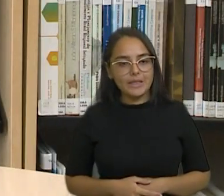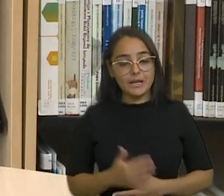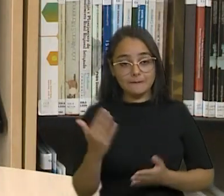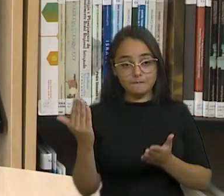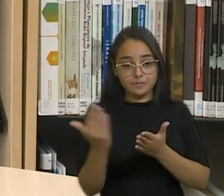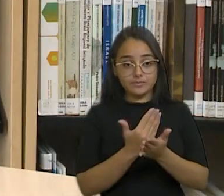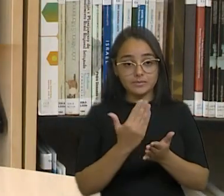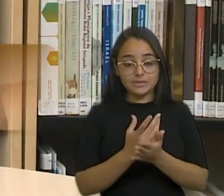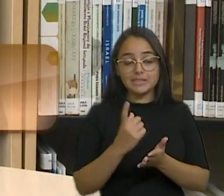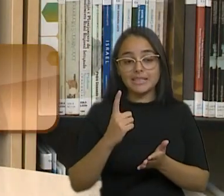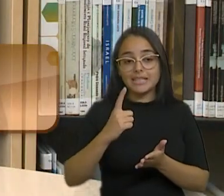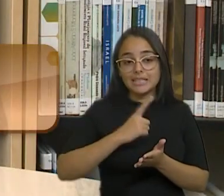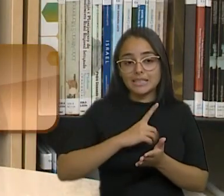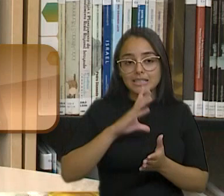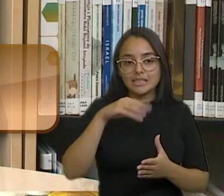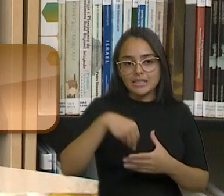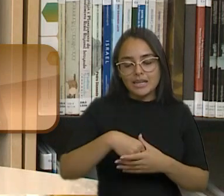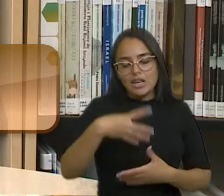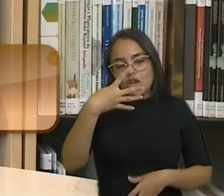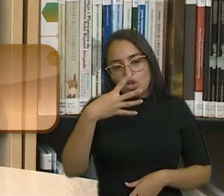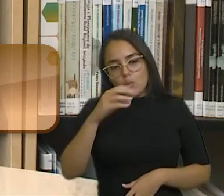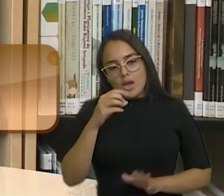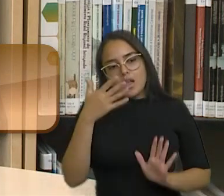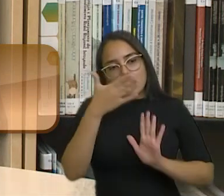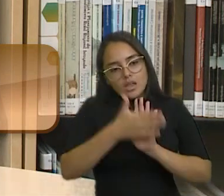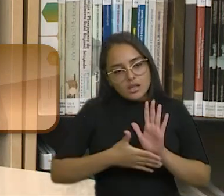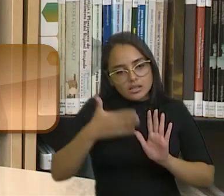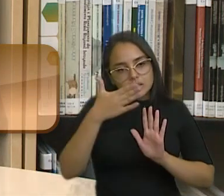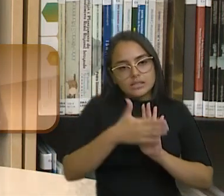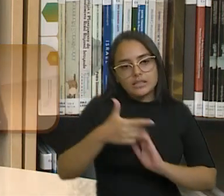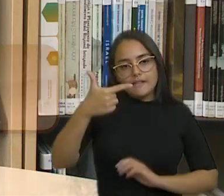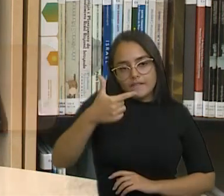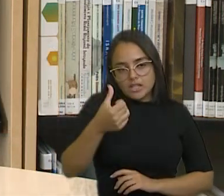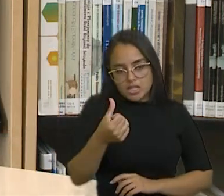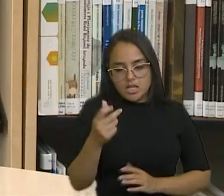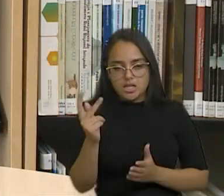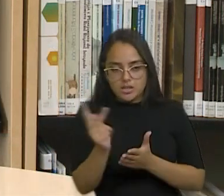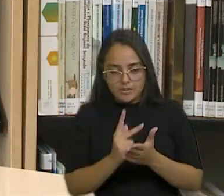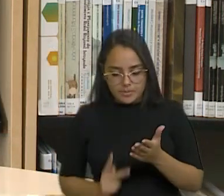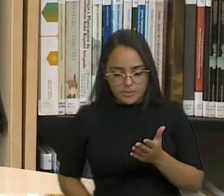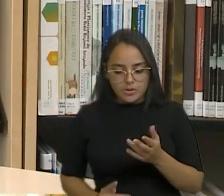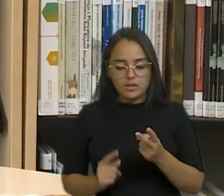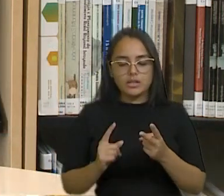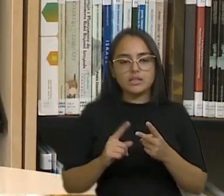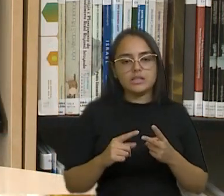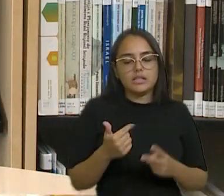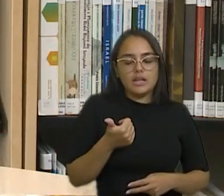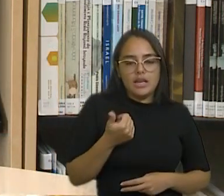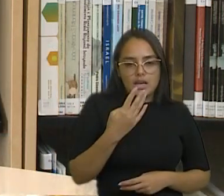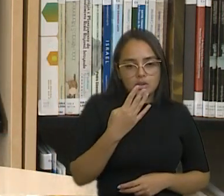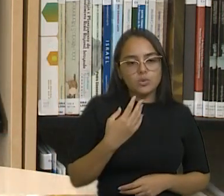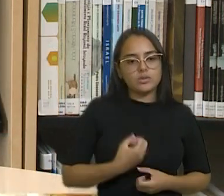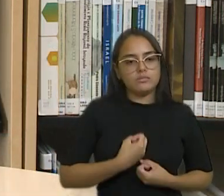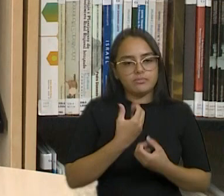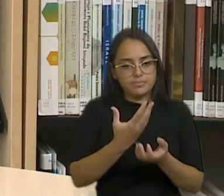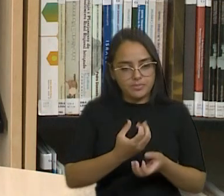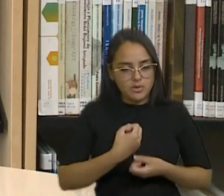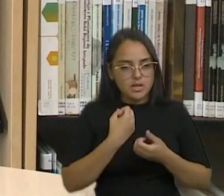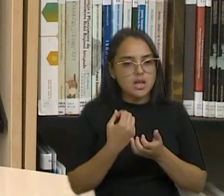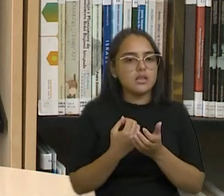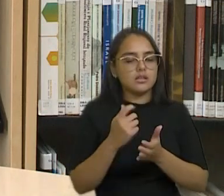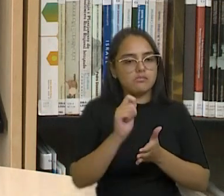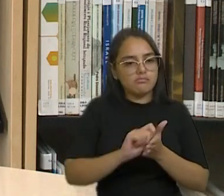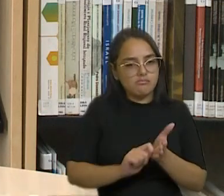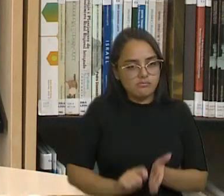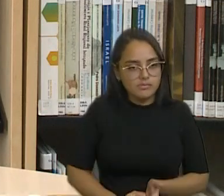é formado por 40 textos. São 26 em prosa e 14 em poesia. certo? Eu trago